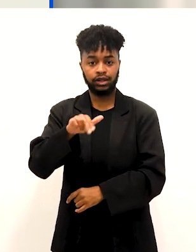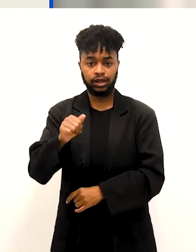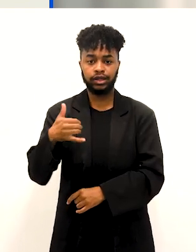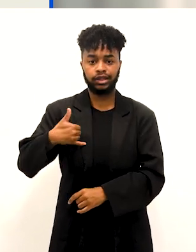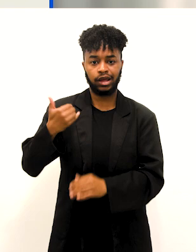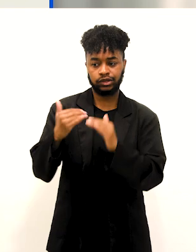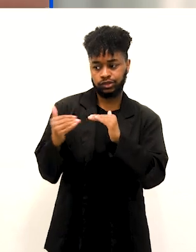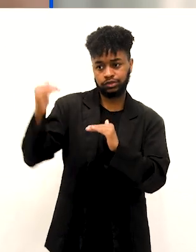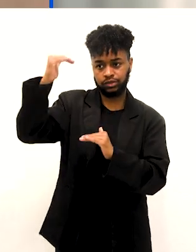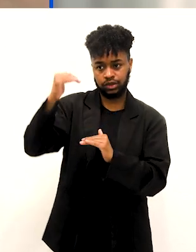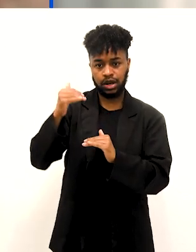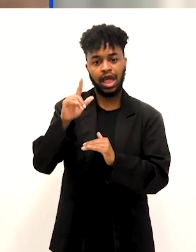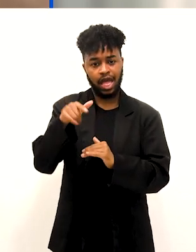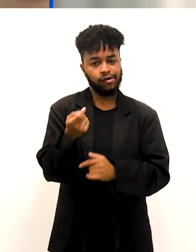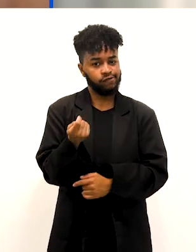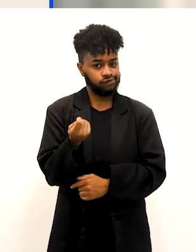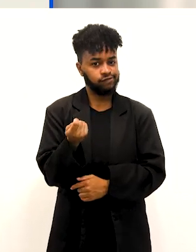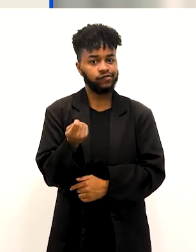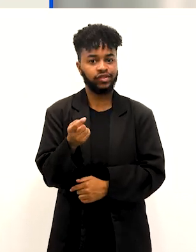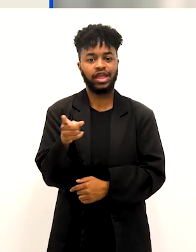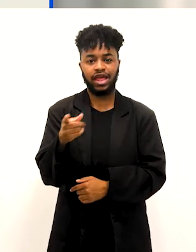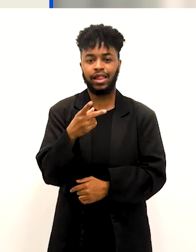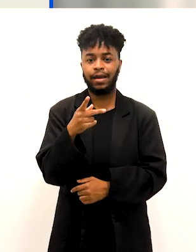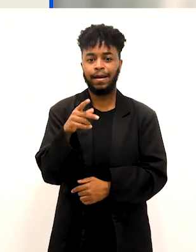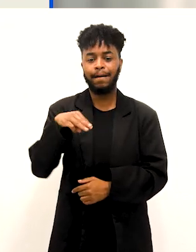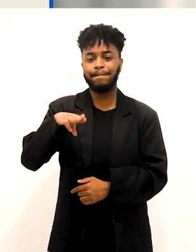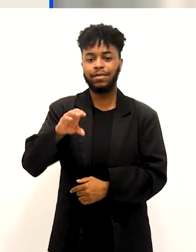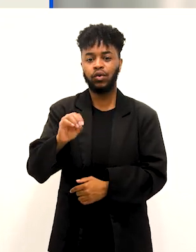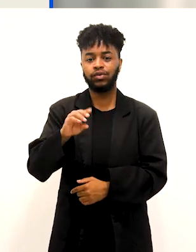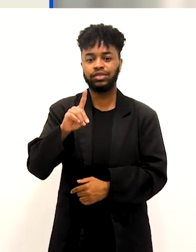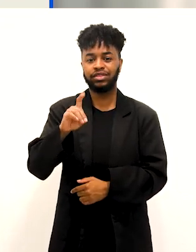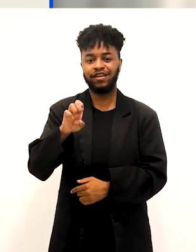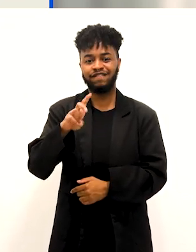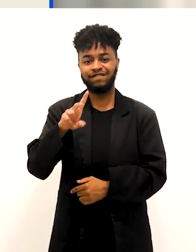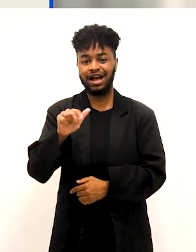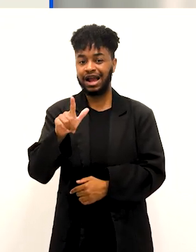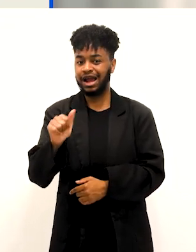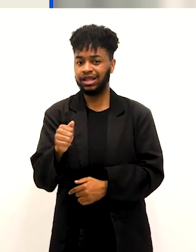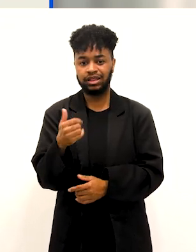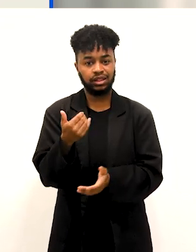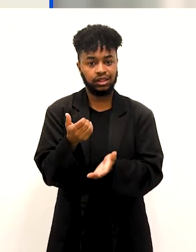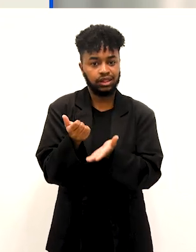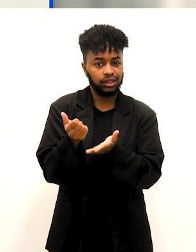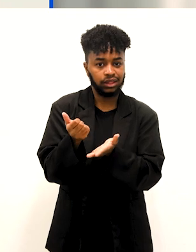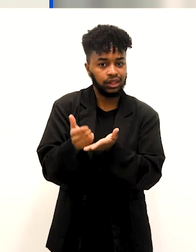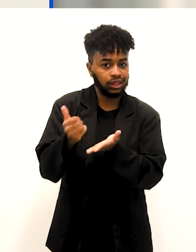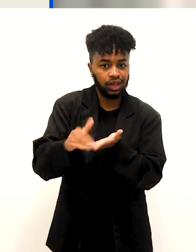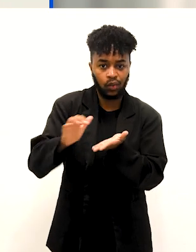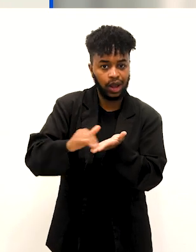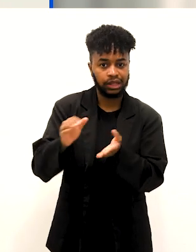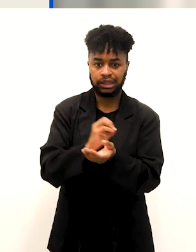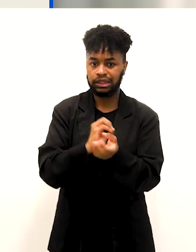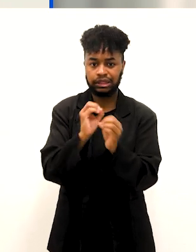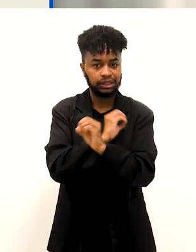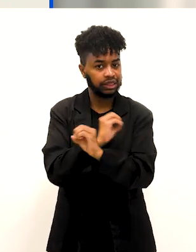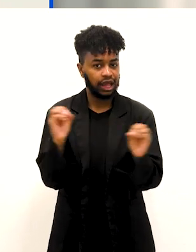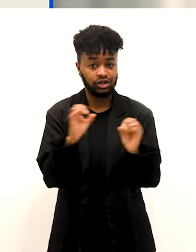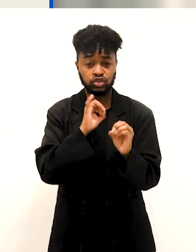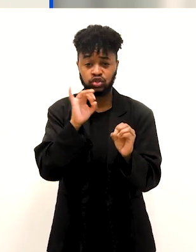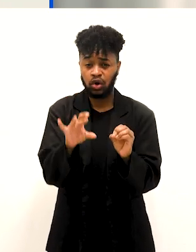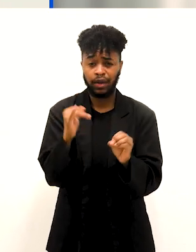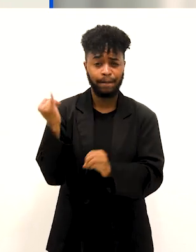mais velha, ela é mais mão de vaca. A gente diz que ela é a mão de vaca da família. Ela não gasta nada que não seja